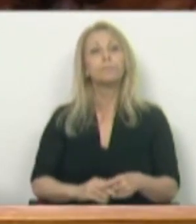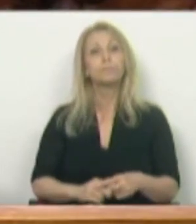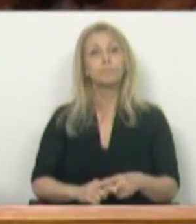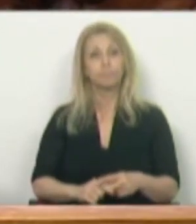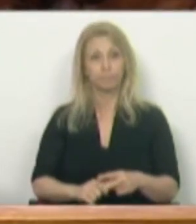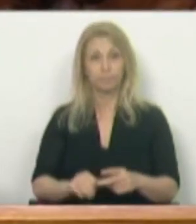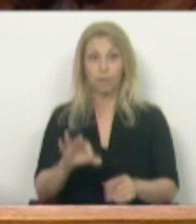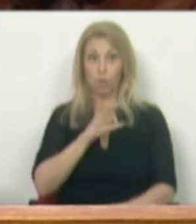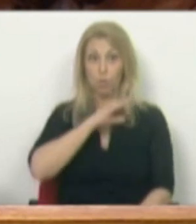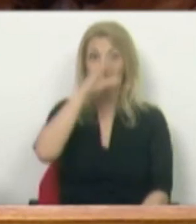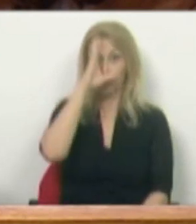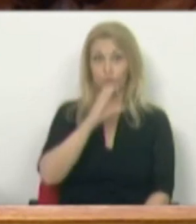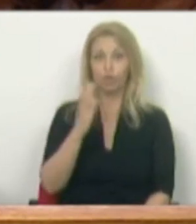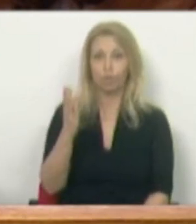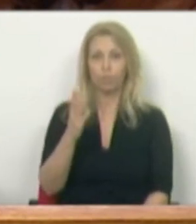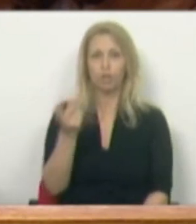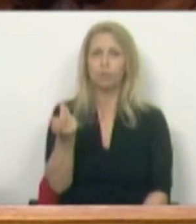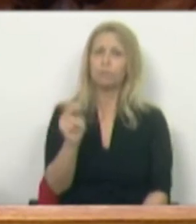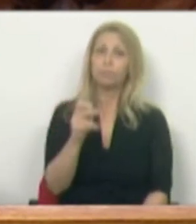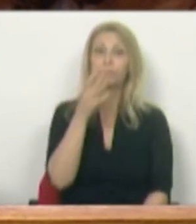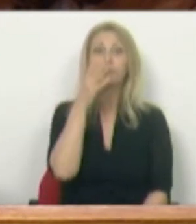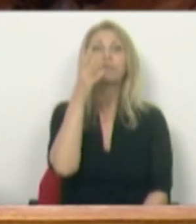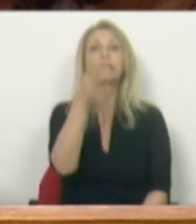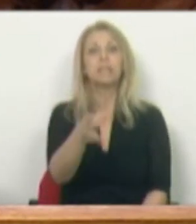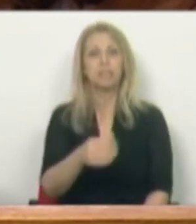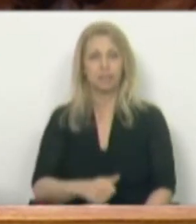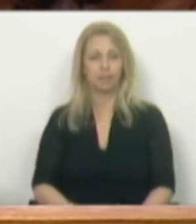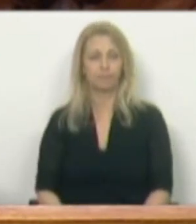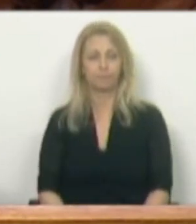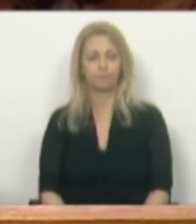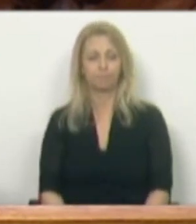O Sr. Ministro veio dizer que